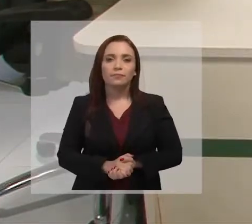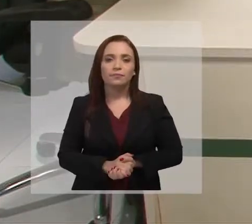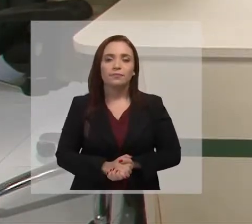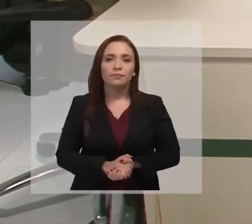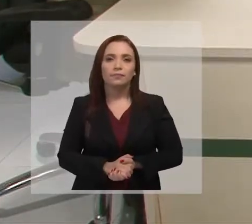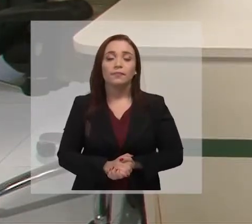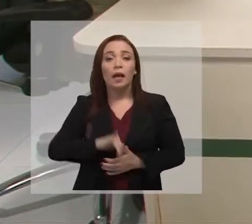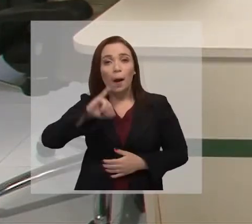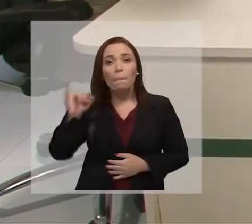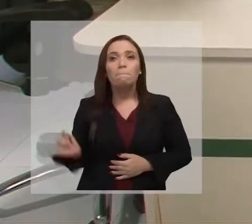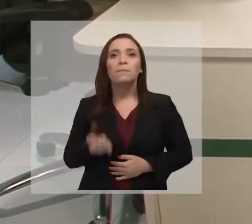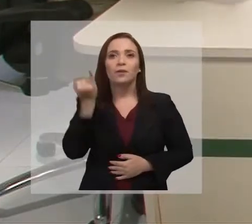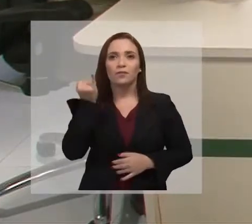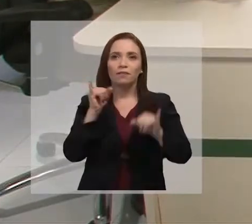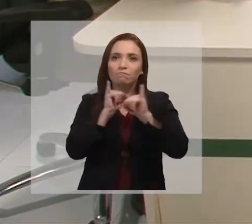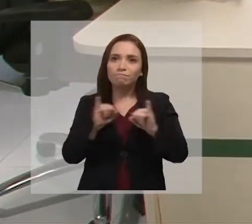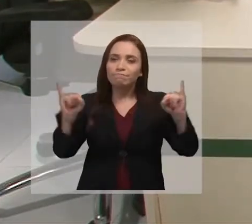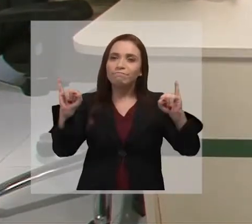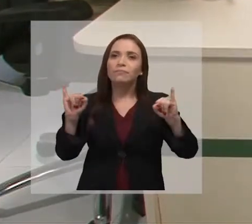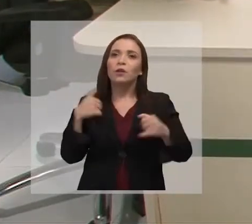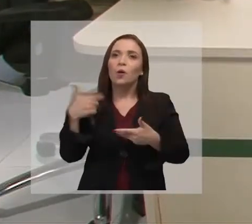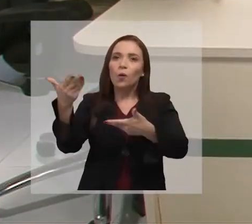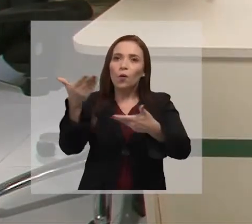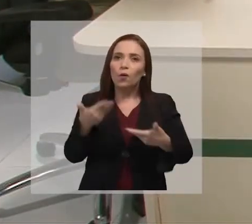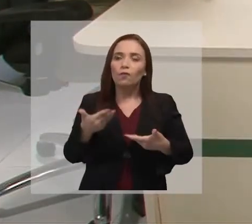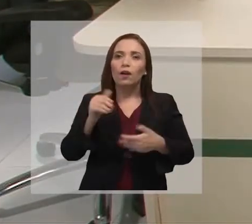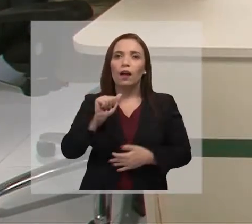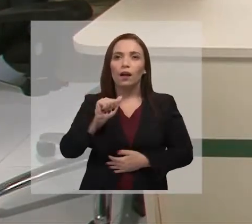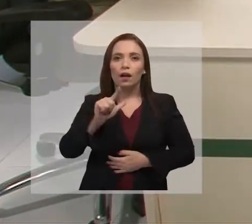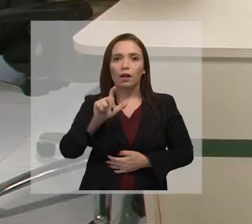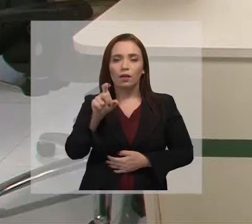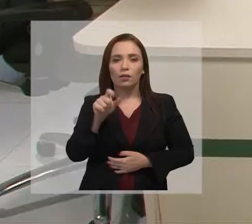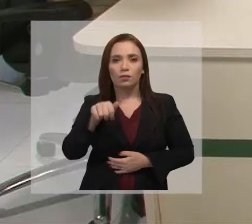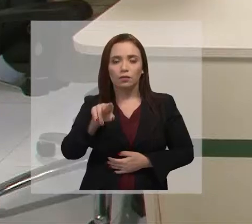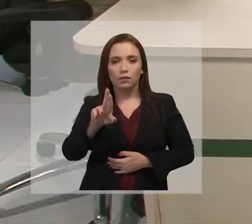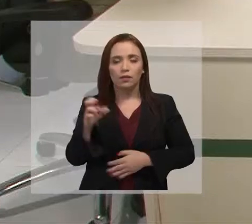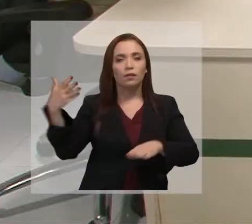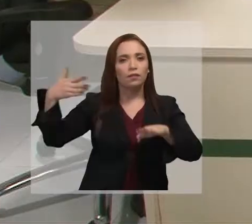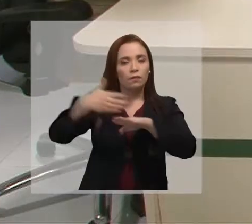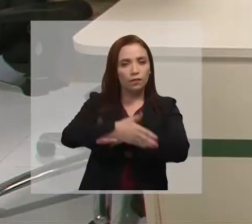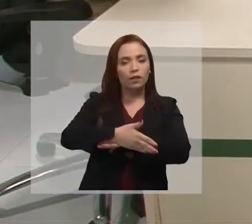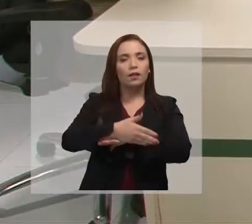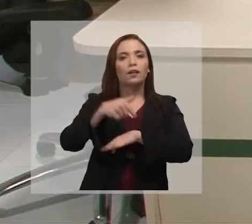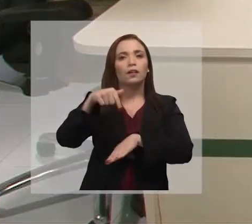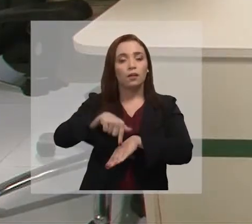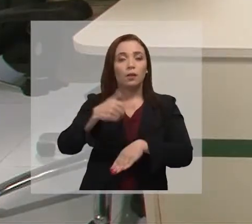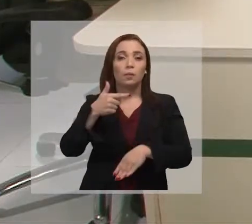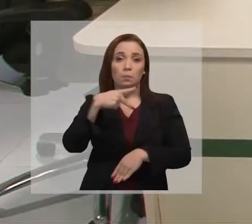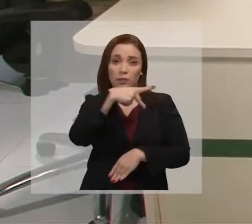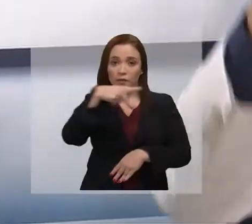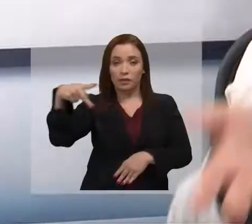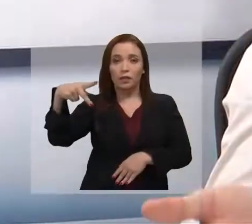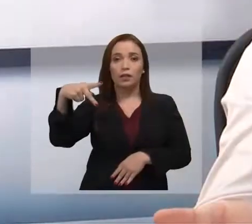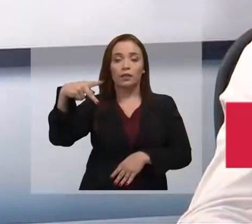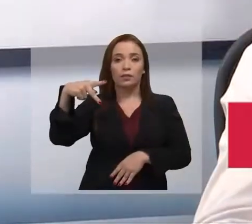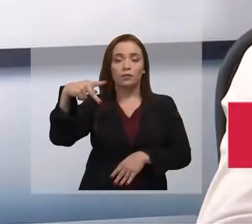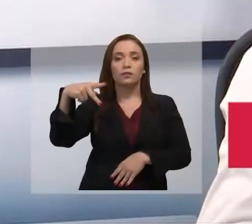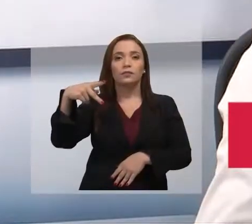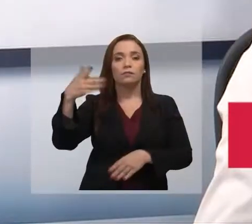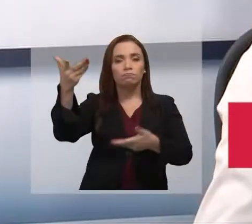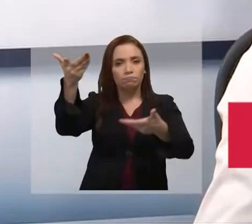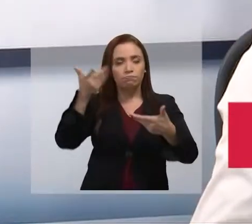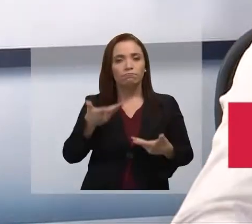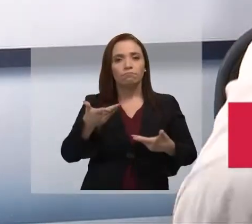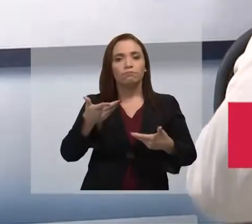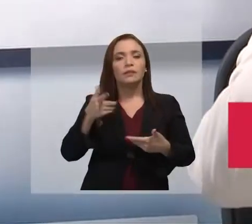esses últimos segundos, faça um convite ao doutor Alexandre Pereira para vir aqui. Está feito já, meu amigo, meu presidente estadual,